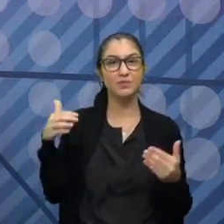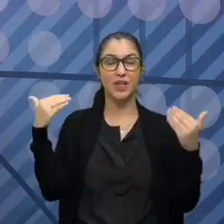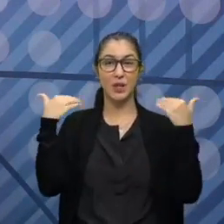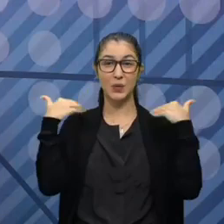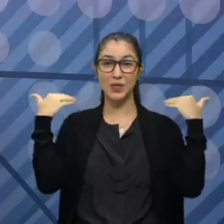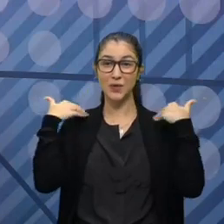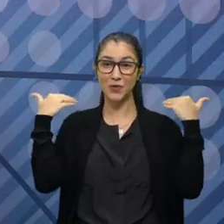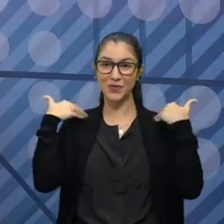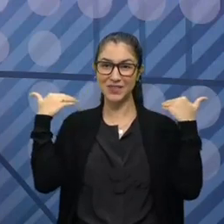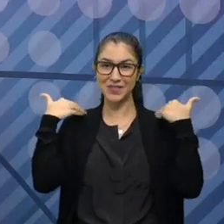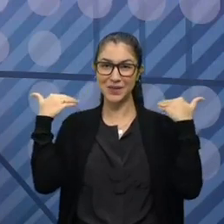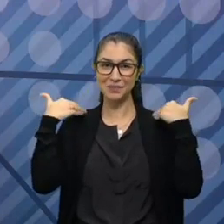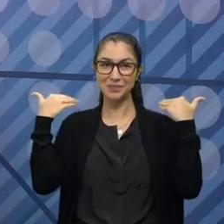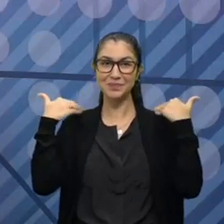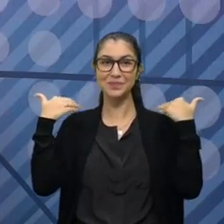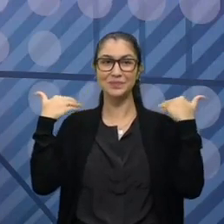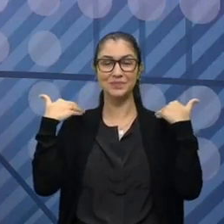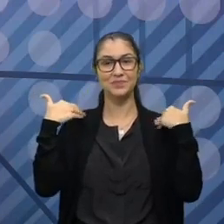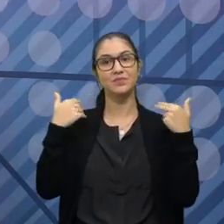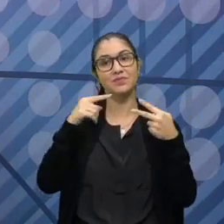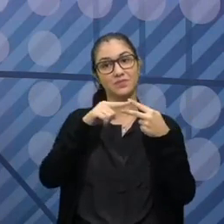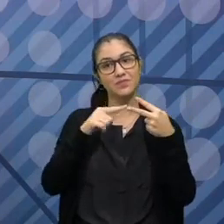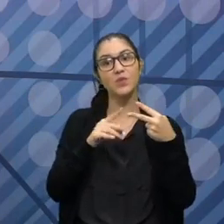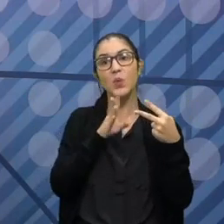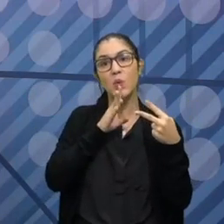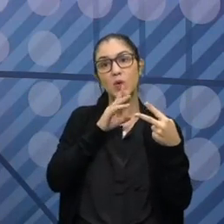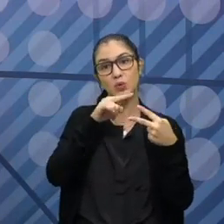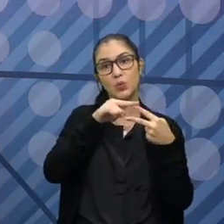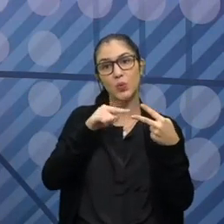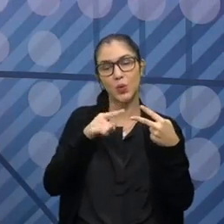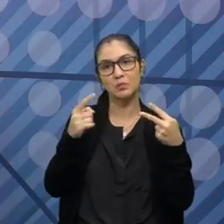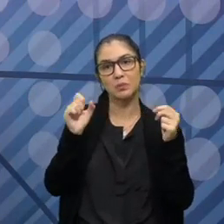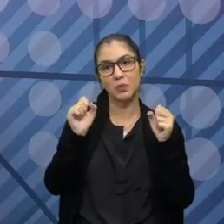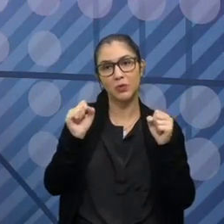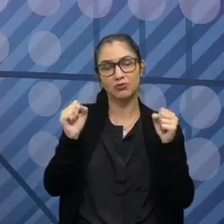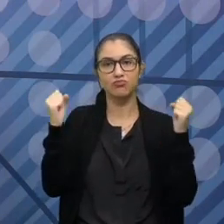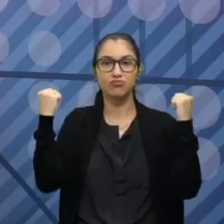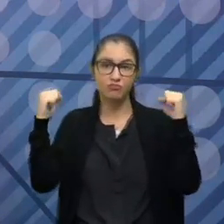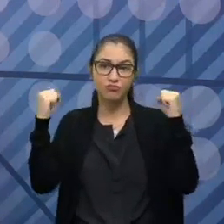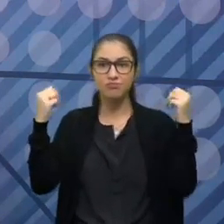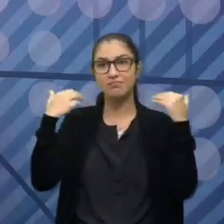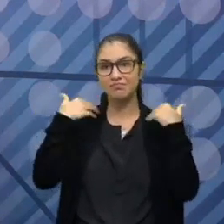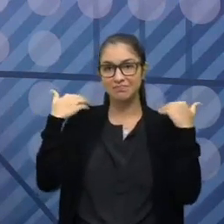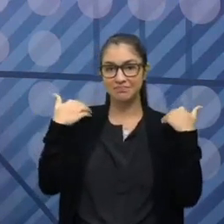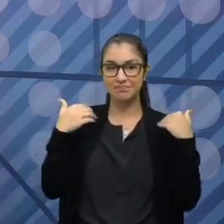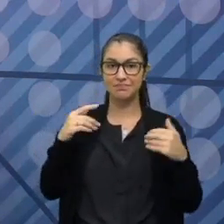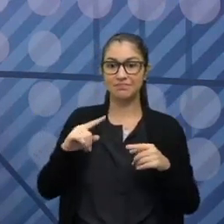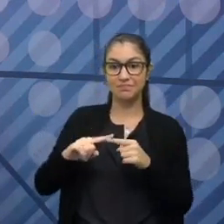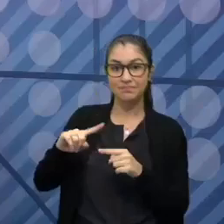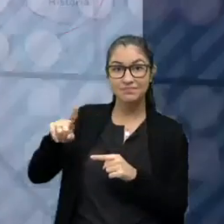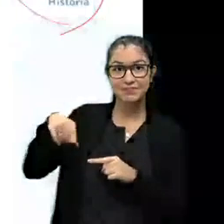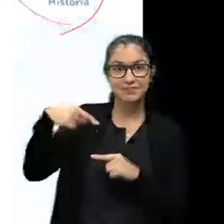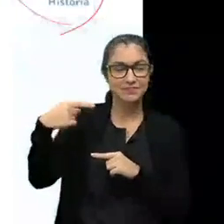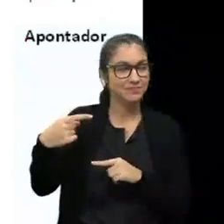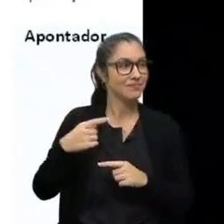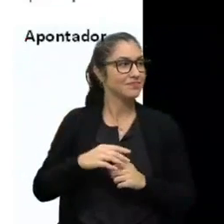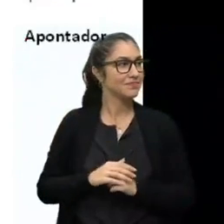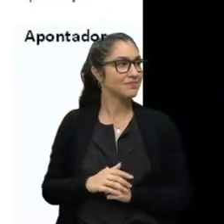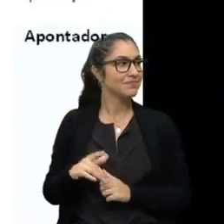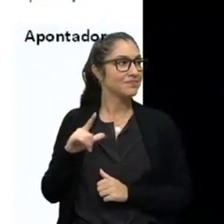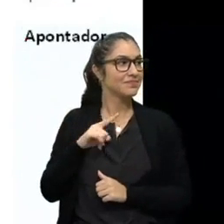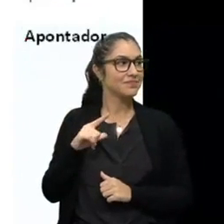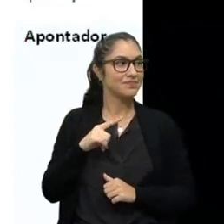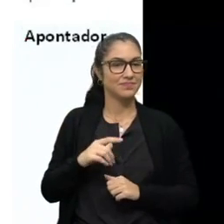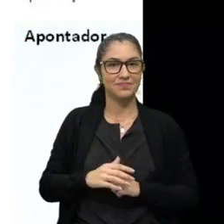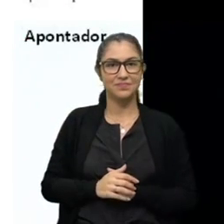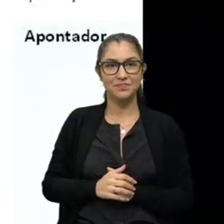educação física, aqui, ó. Então, você pode conhecer os dois sinais, ok? Na próxima imagem, temos